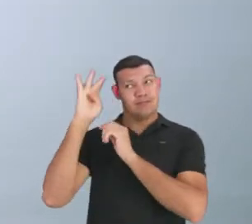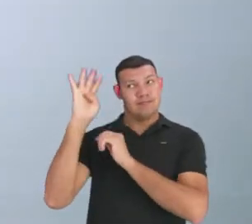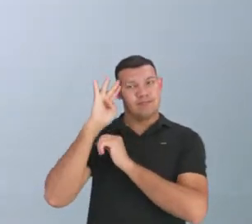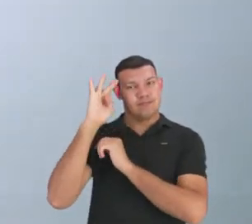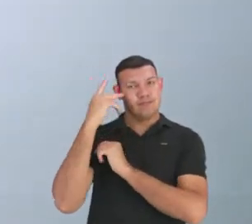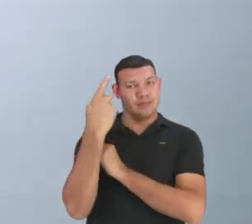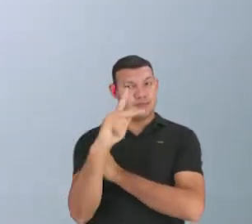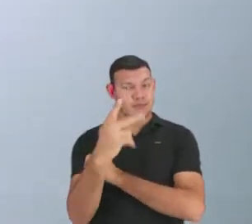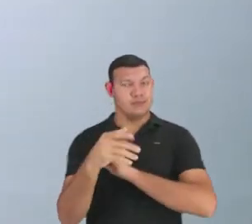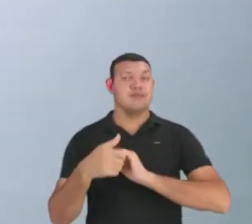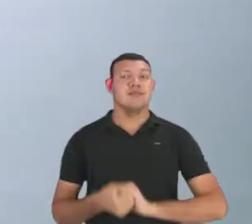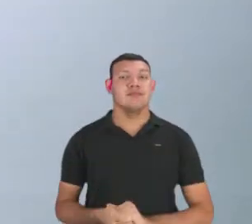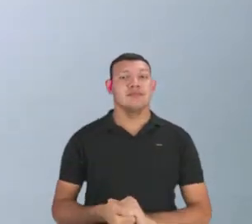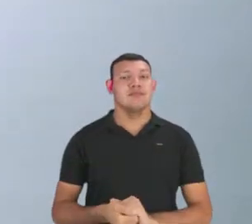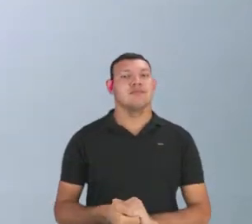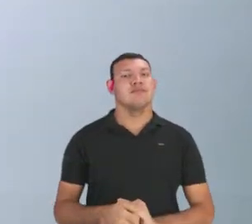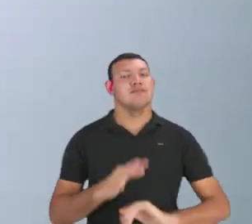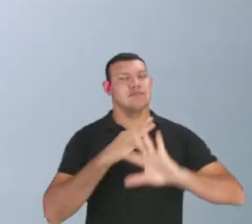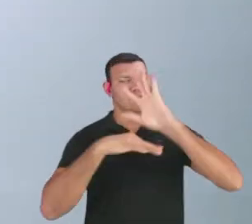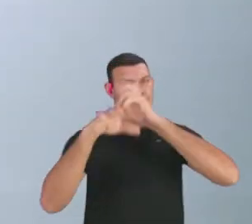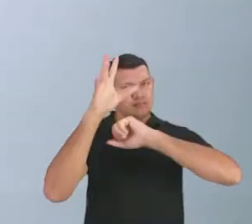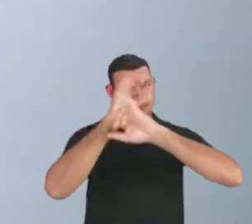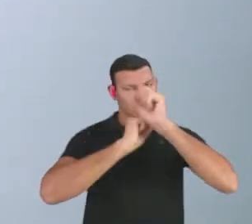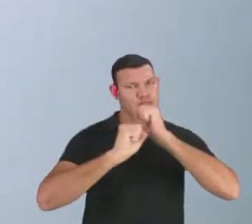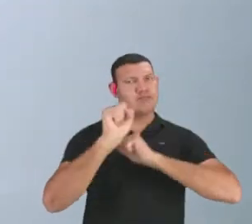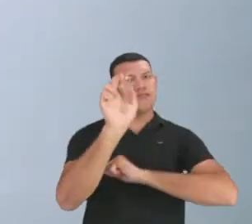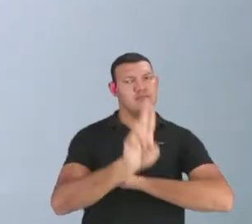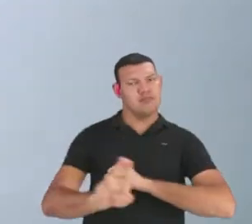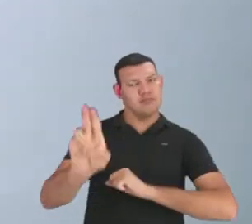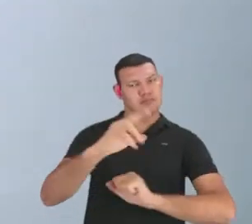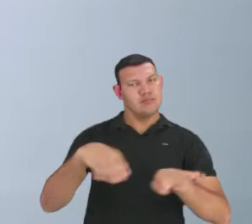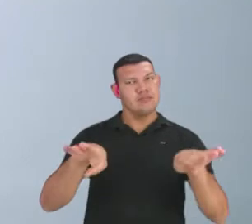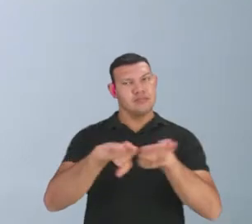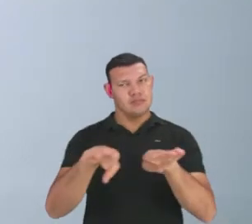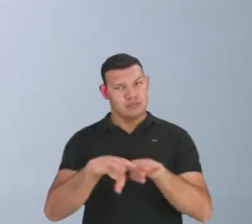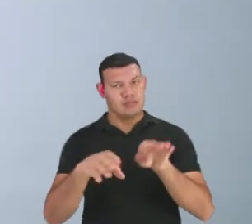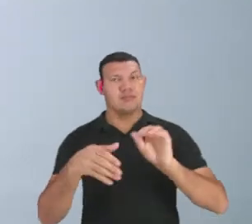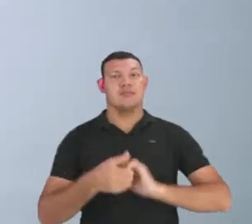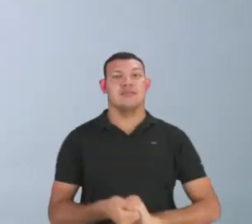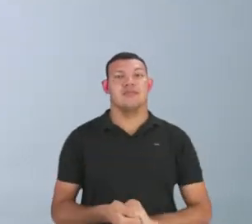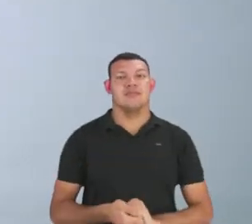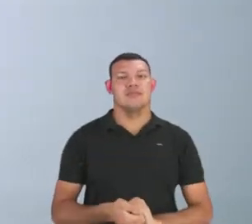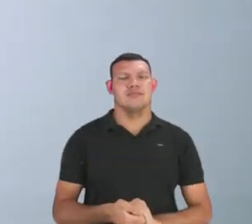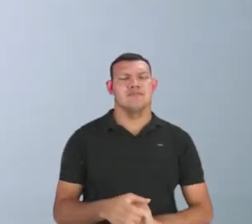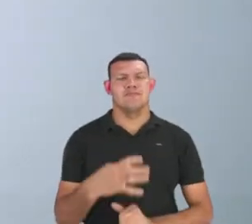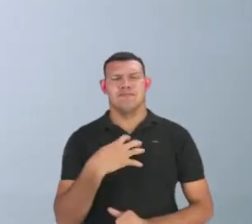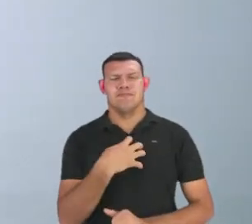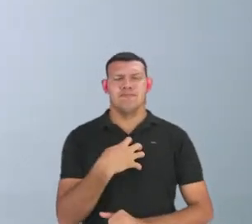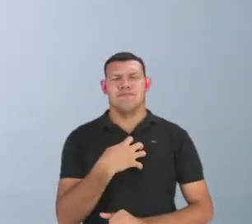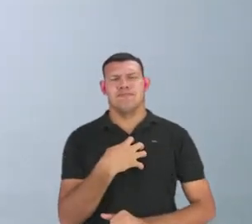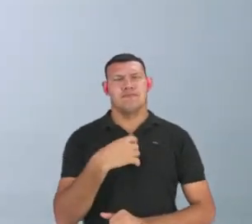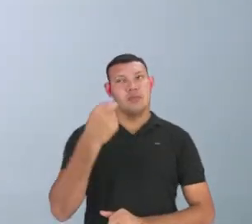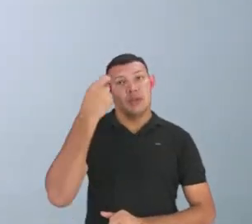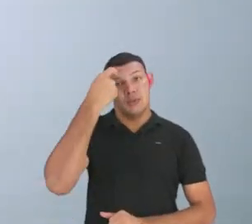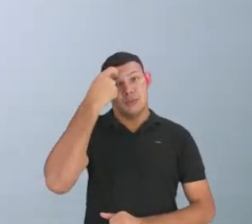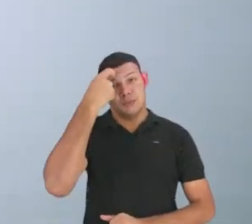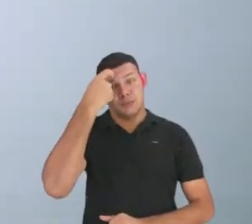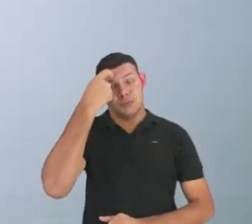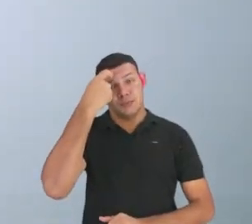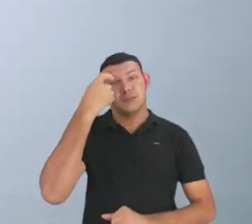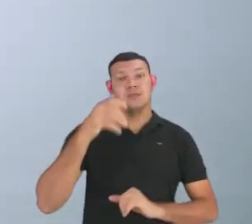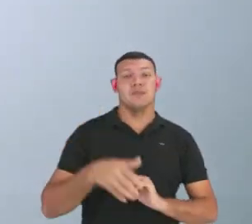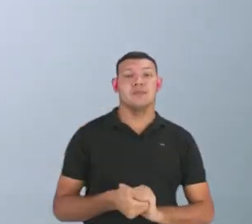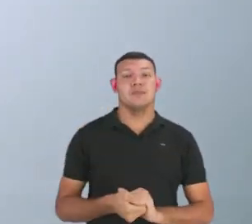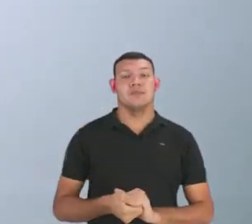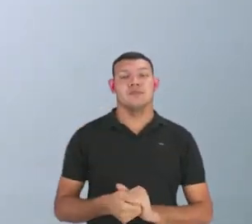é necessário que você aprenda a utilizá-los, tá? De forma consciente, para que a